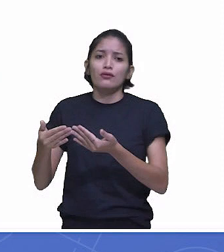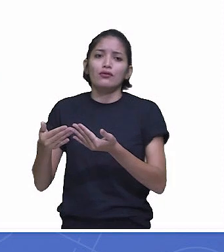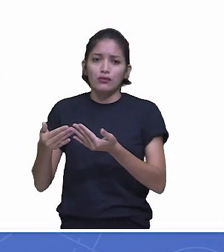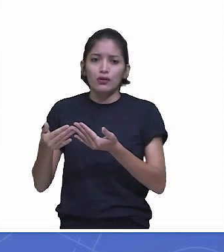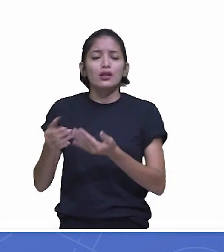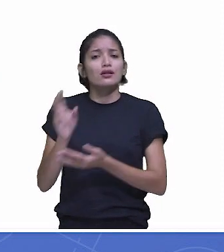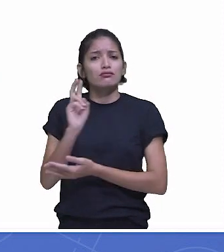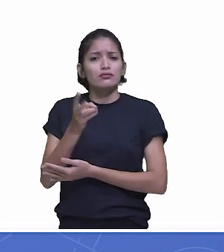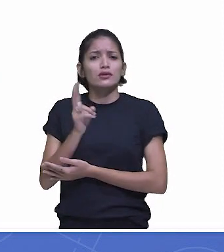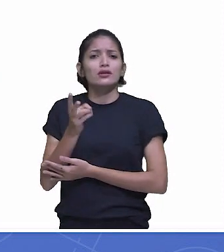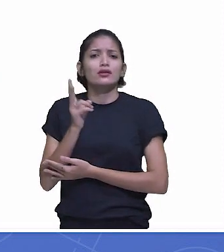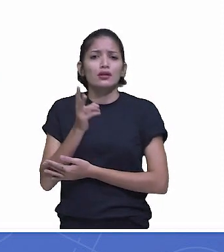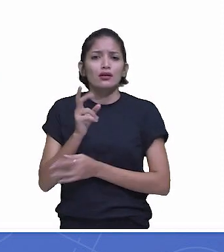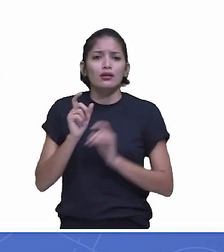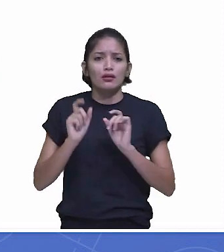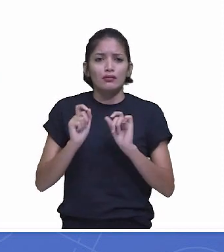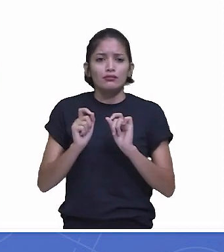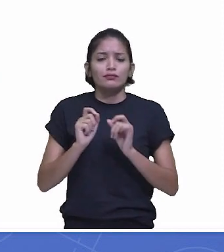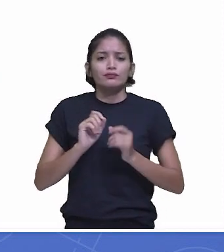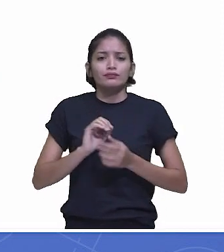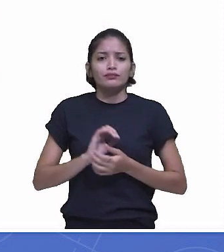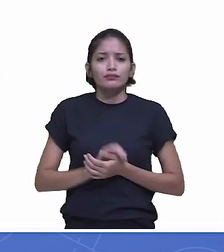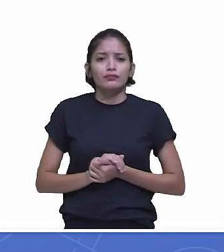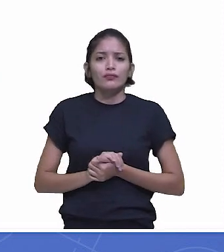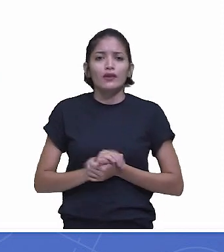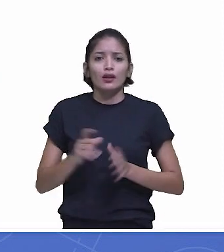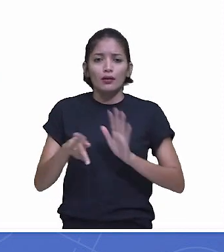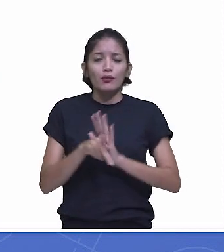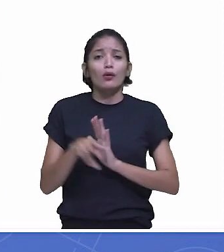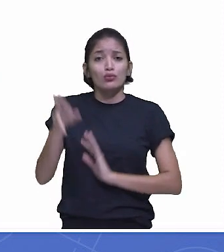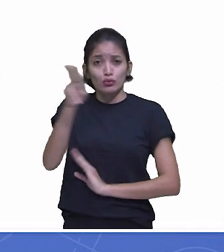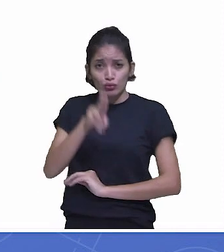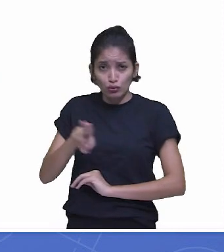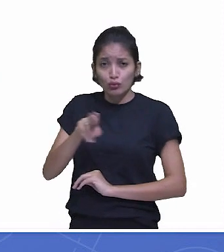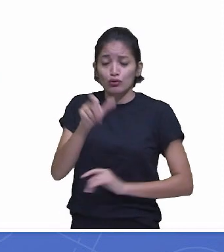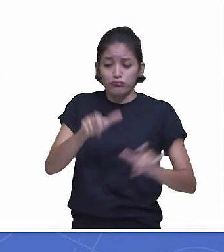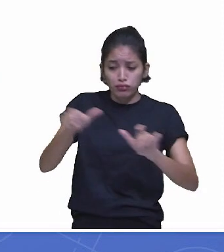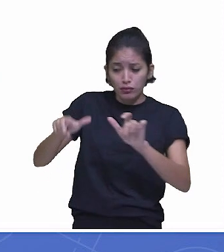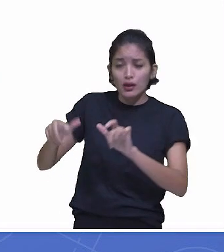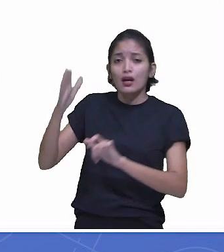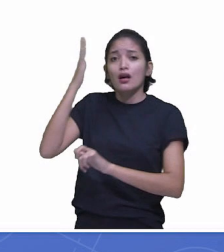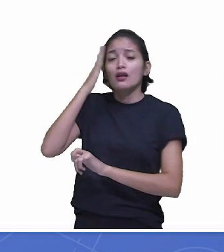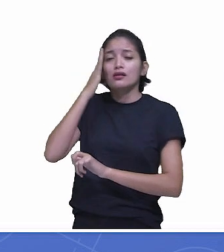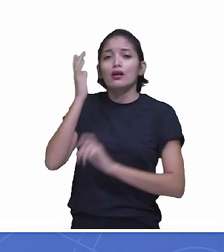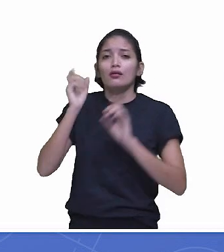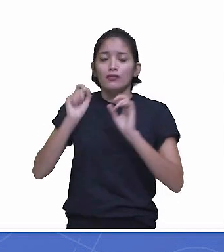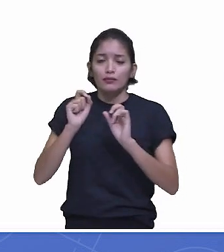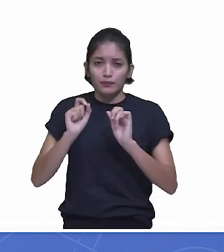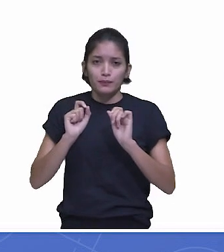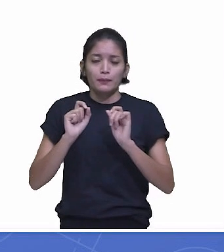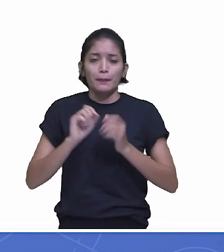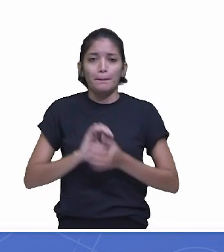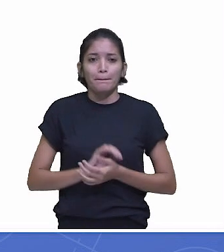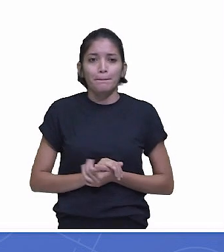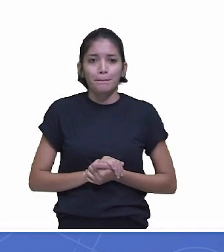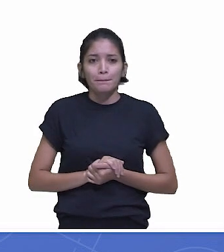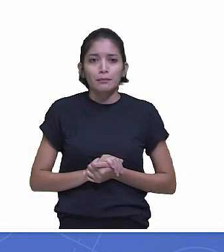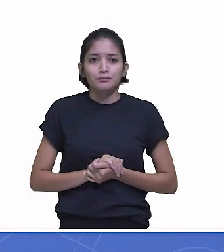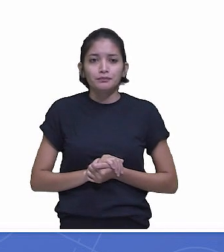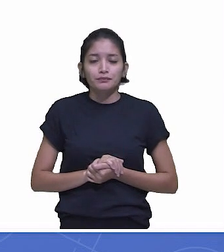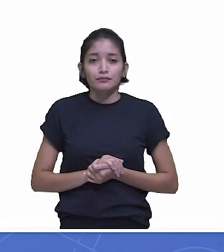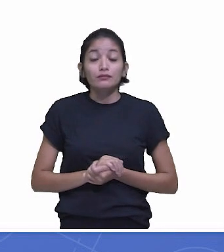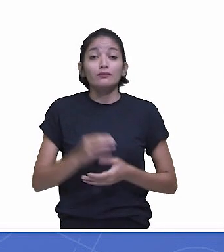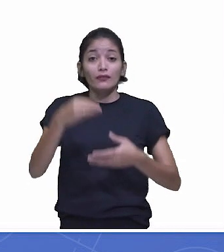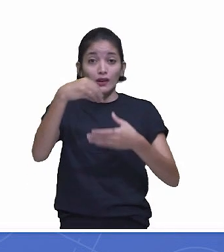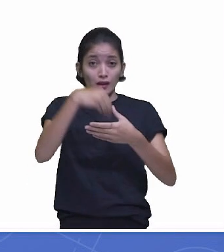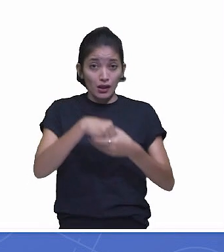continuamente censuras ásperas dos proprietários da língua, sabendo, além que, dentro